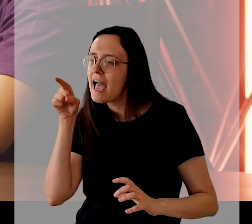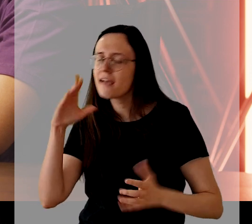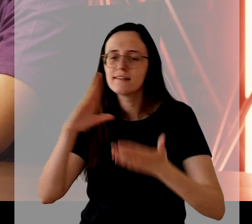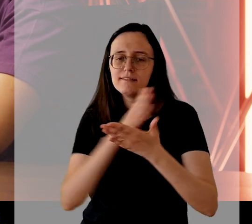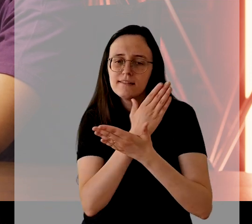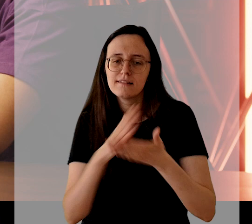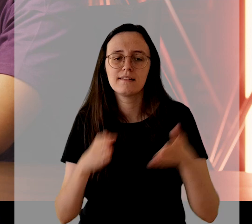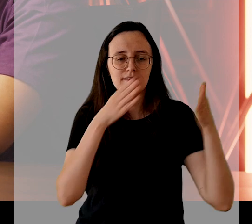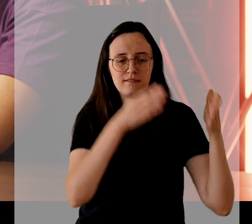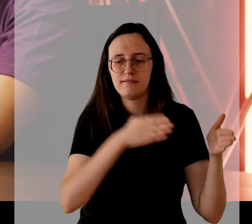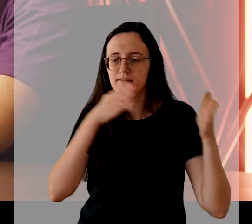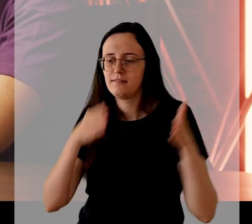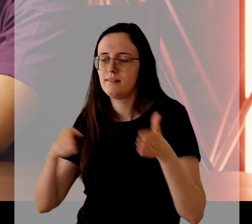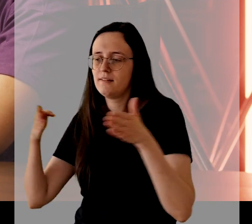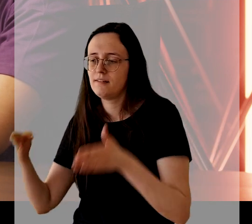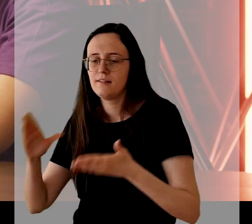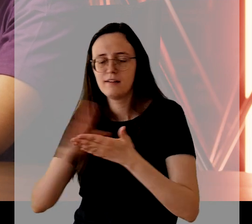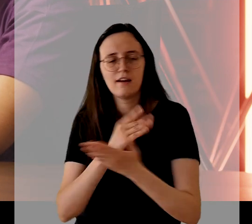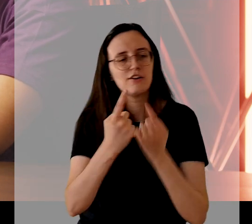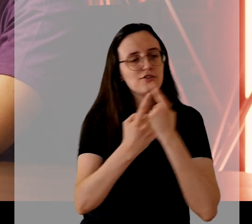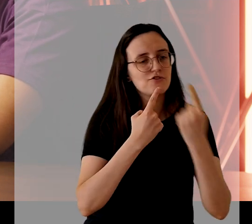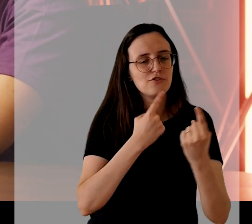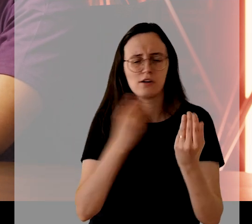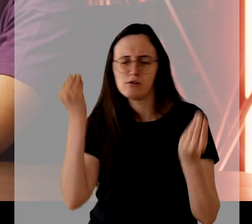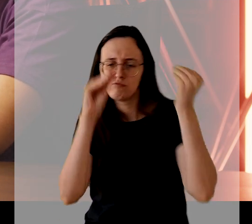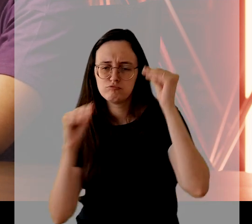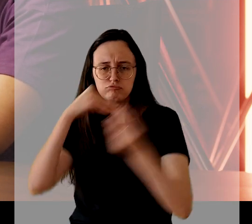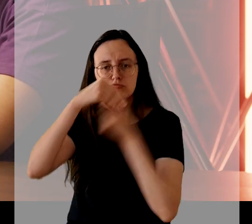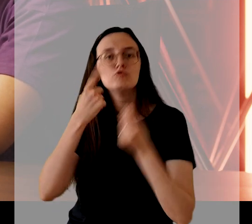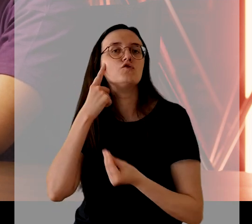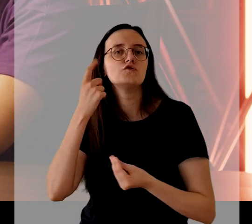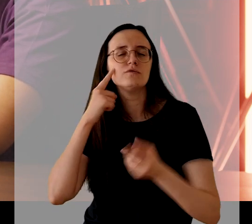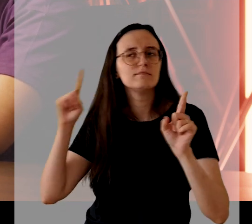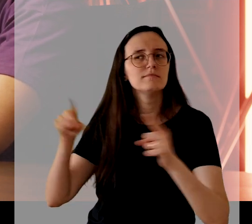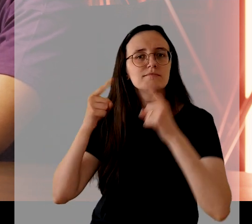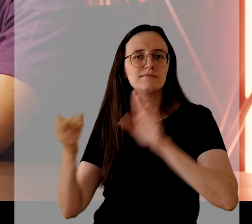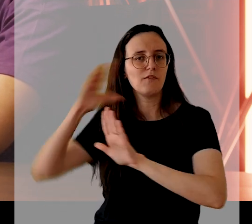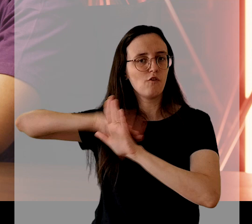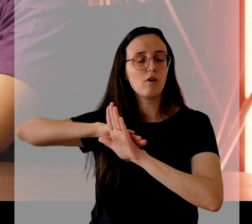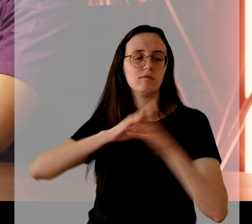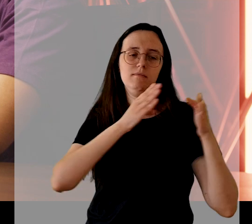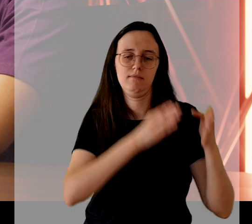ele que dividiu por camadas a pós-produção de áudio, por diálogo, efeitos, trilha musical.